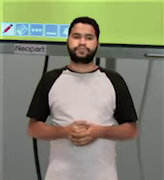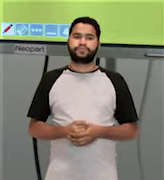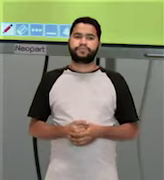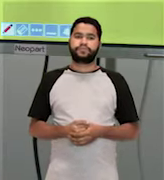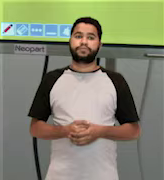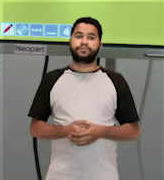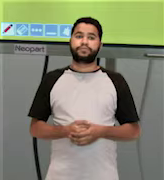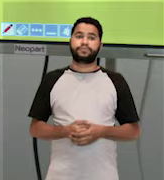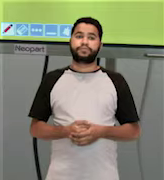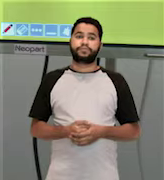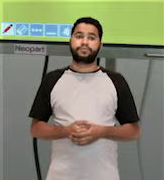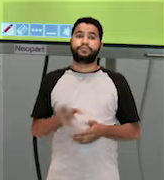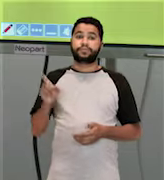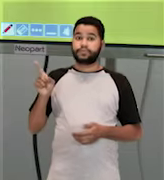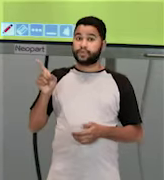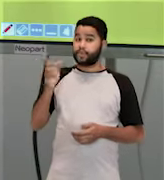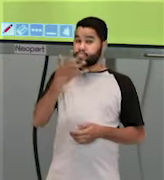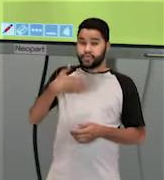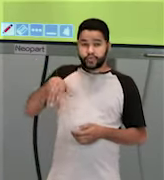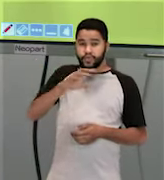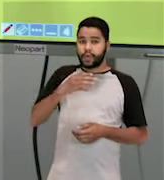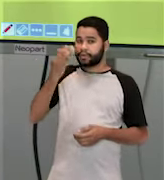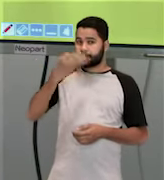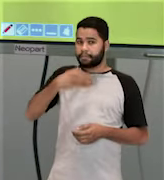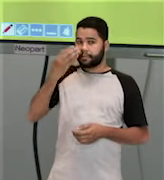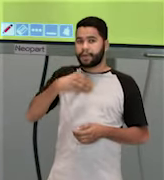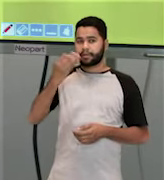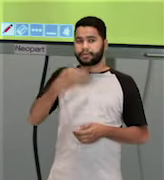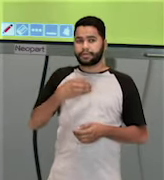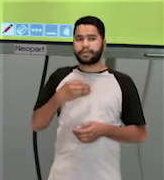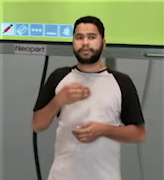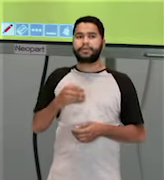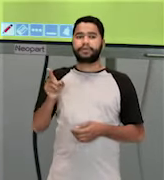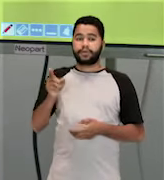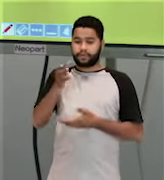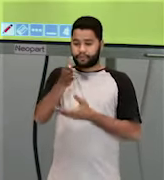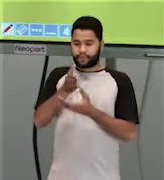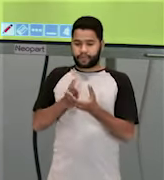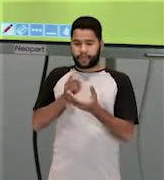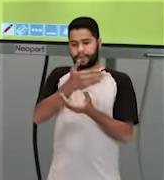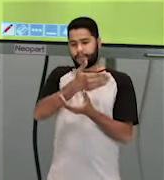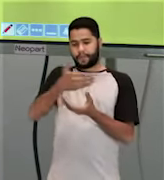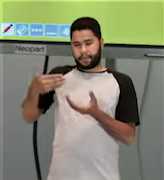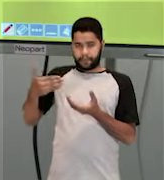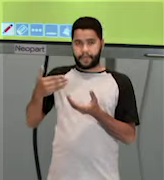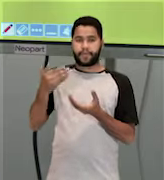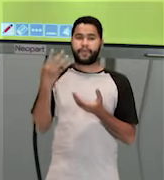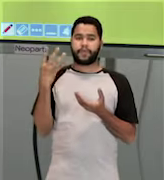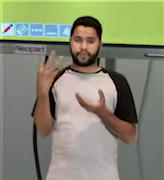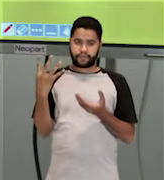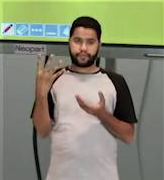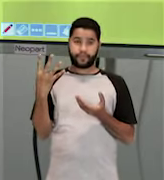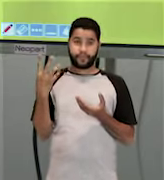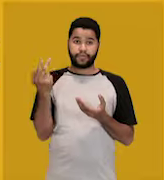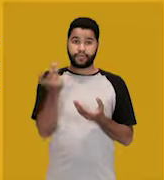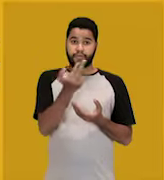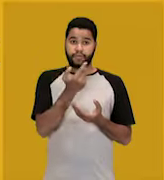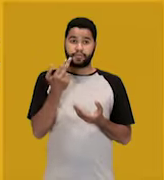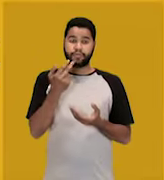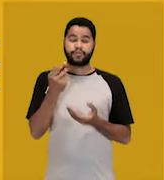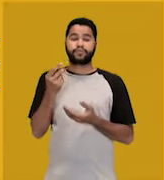A fração que representa toda a maçã, que foi dividida em 4 partes iguais,